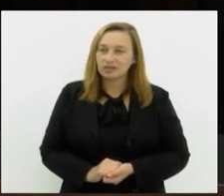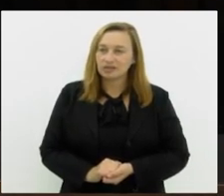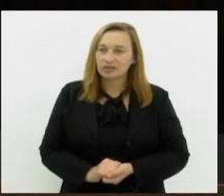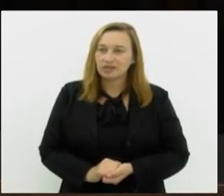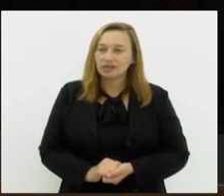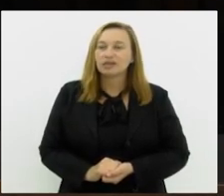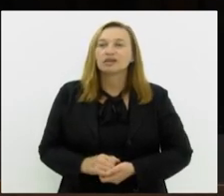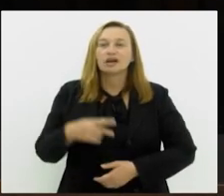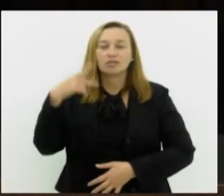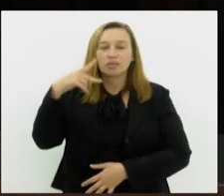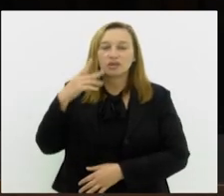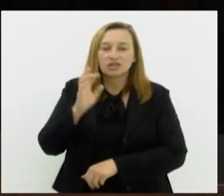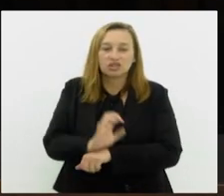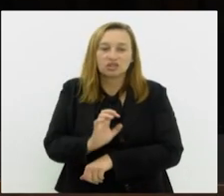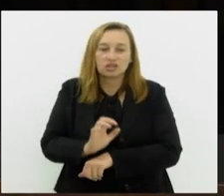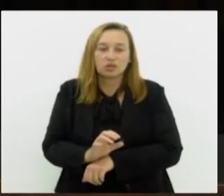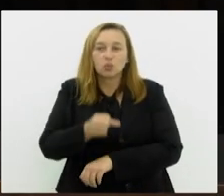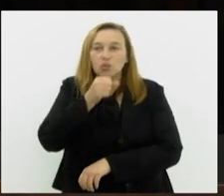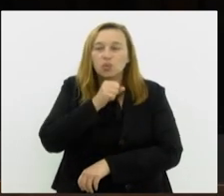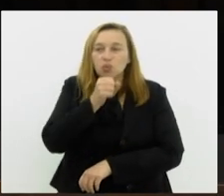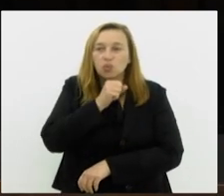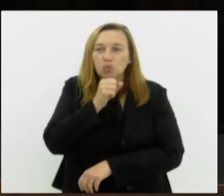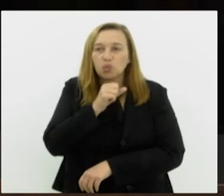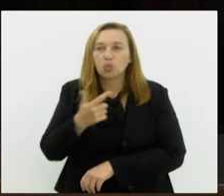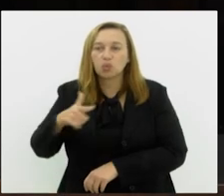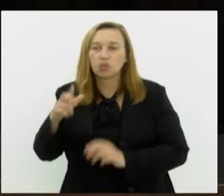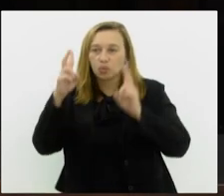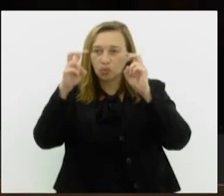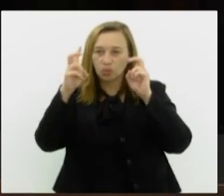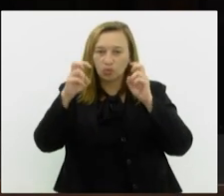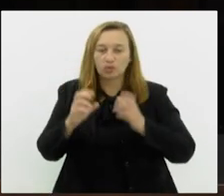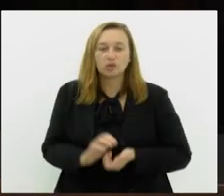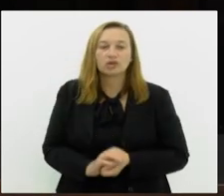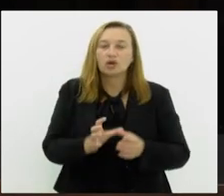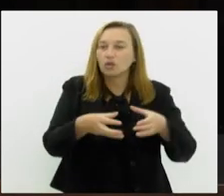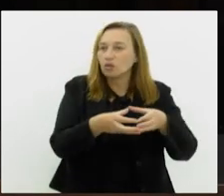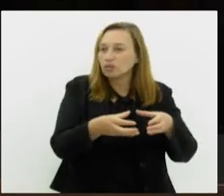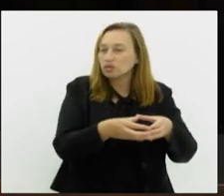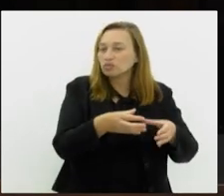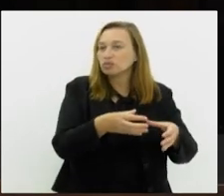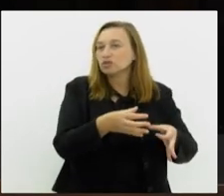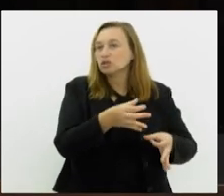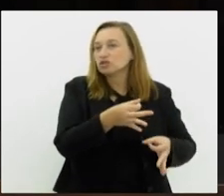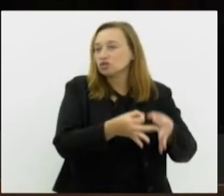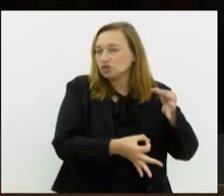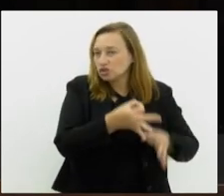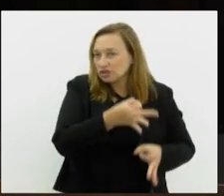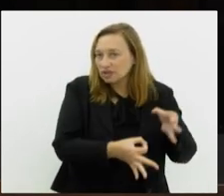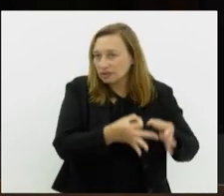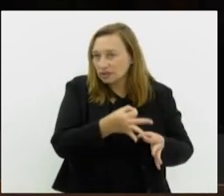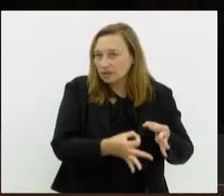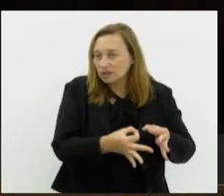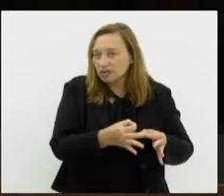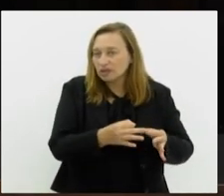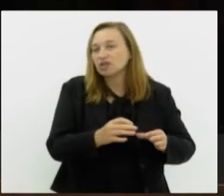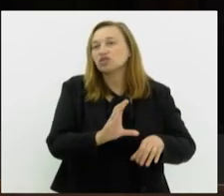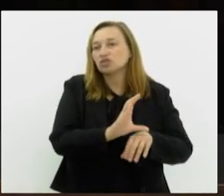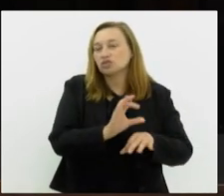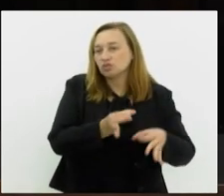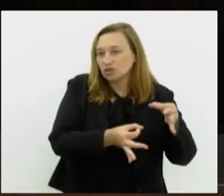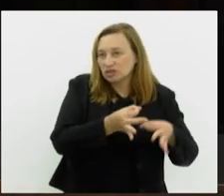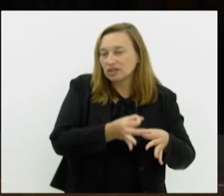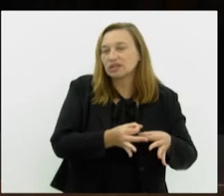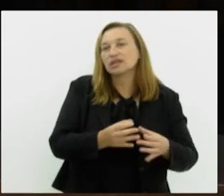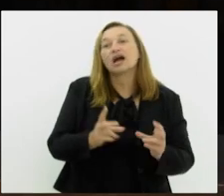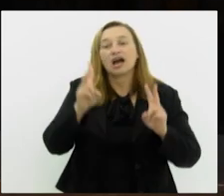a política estadual do idoso e da outras providências. Parecer das comissões de Constituição e Justiça pela juridicidade